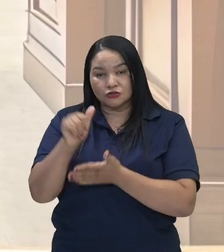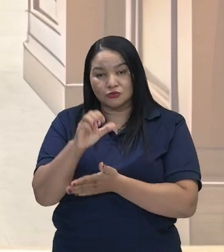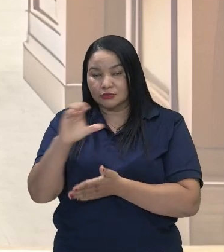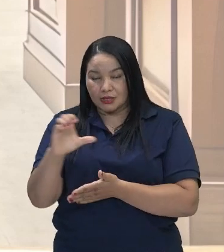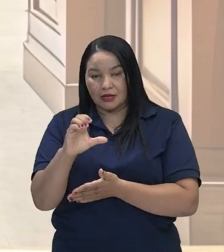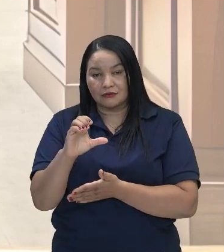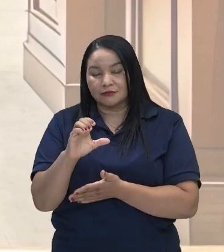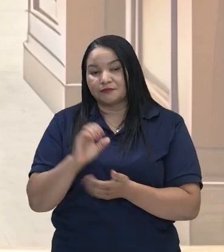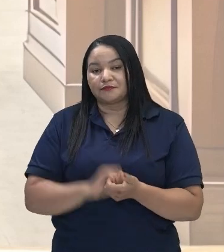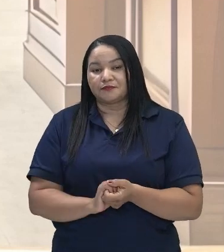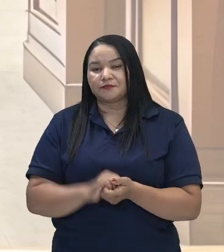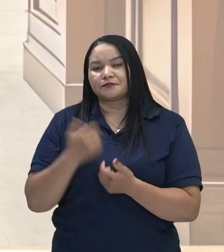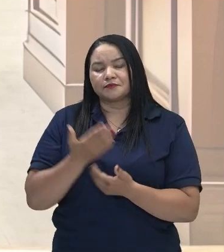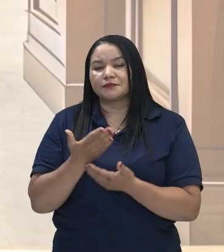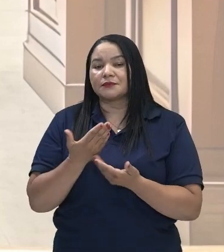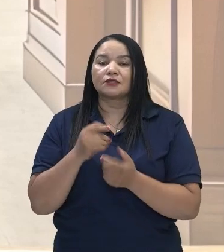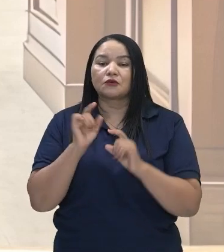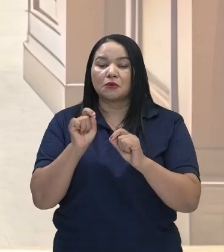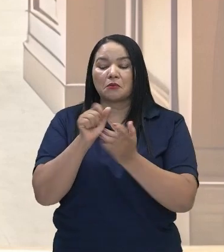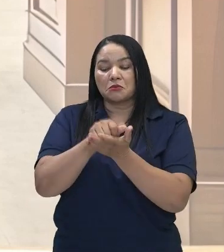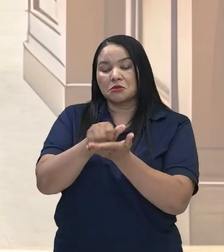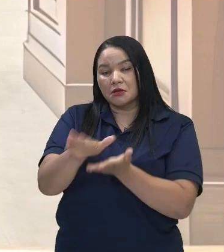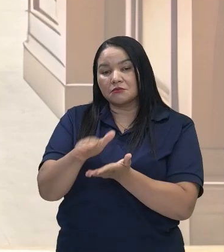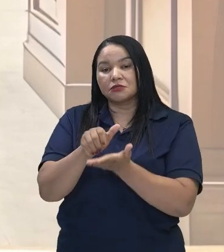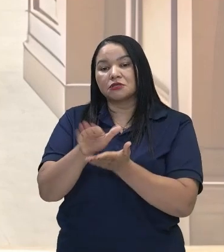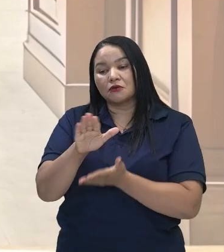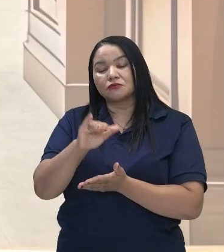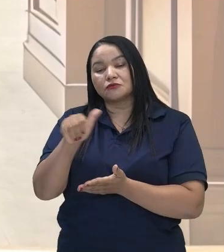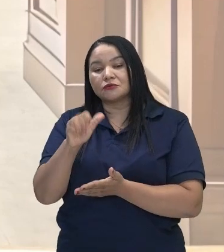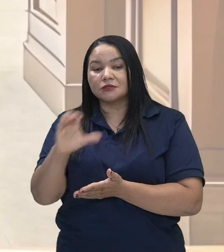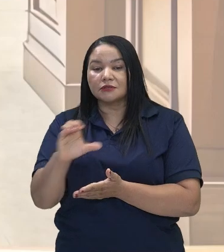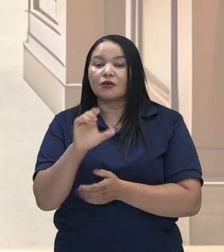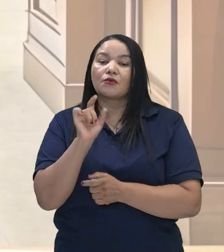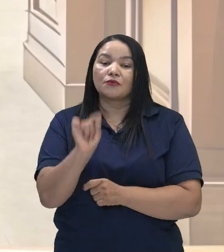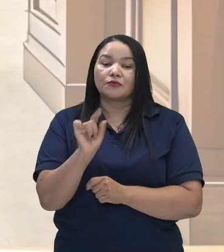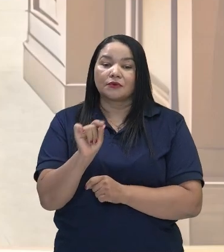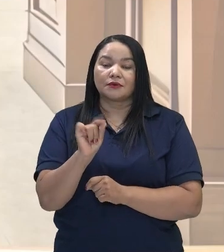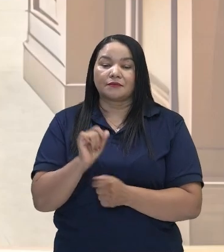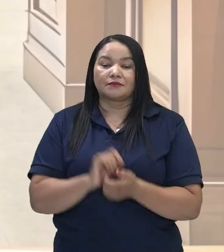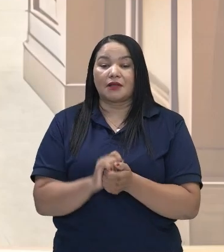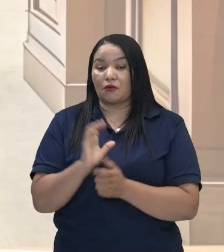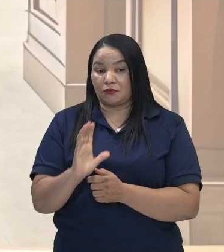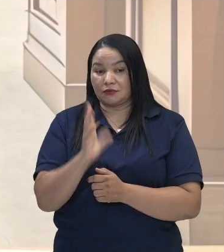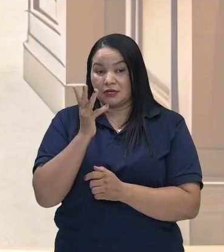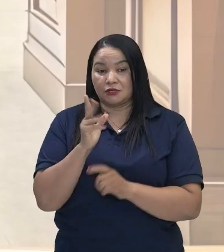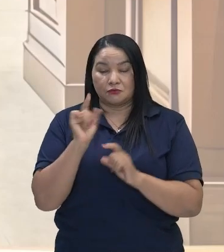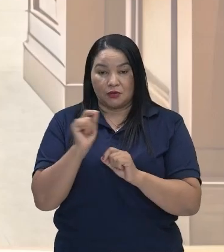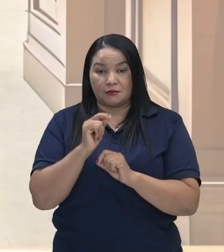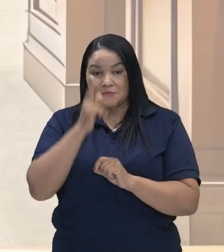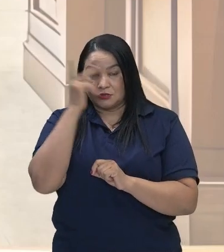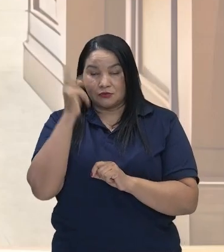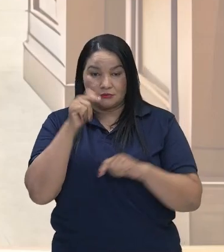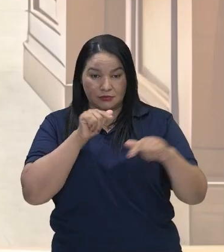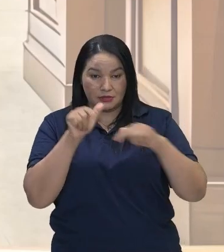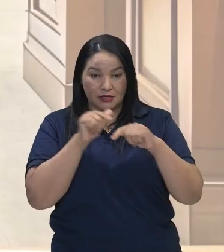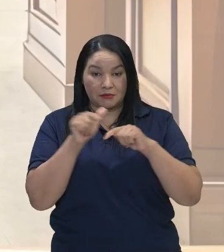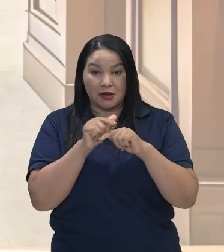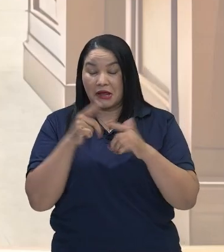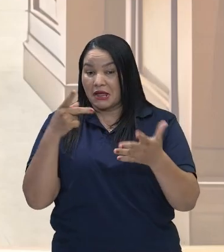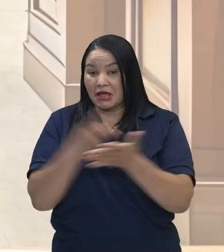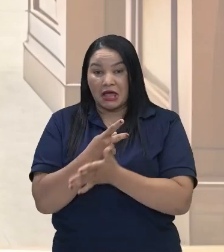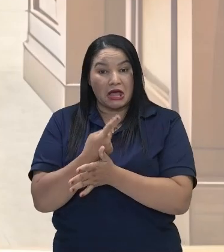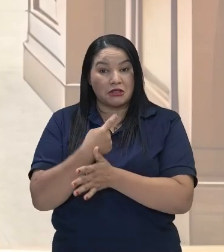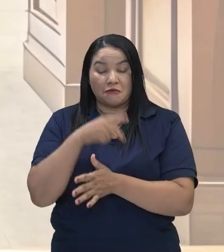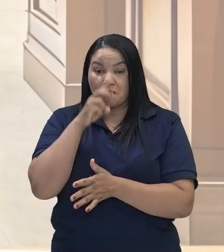que é uma demissão por justa causa. A demissão por justa causa ocorre quando o empregado comete uma falta grave,